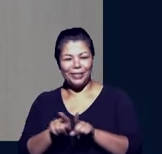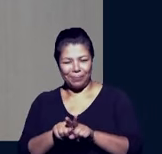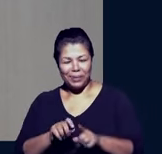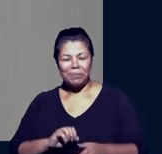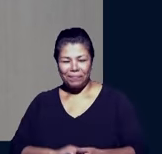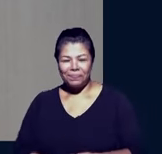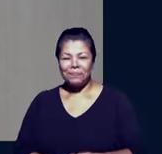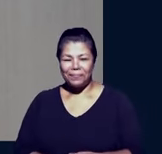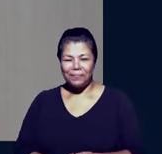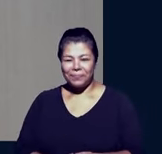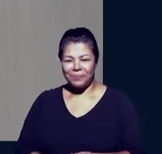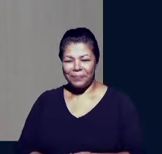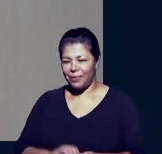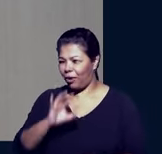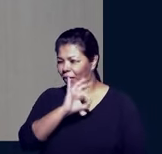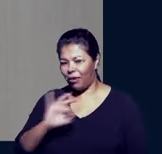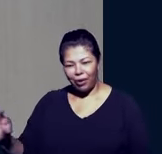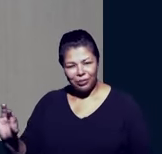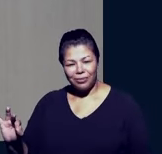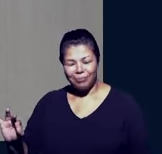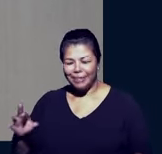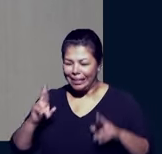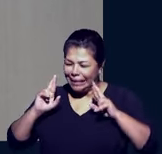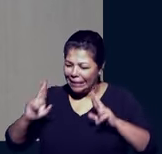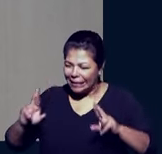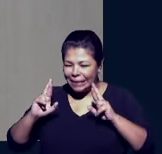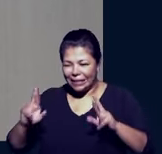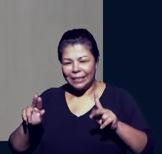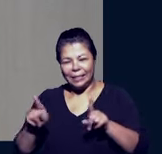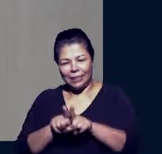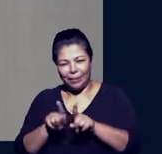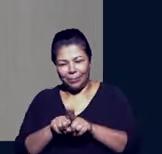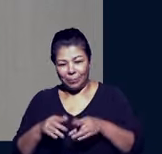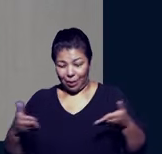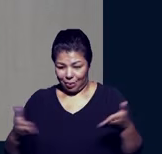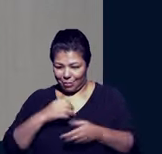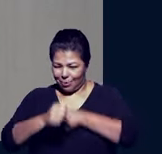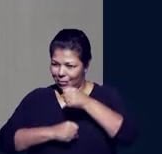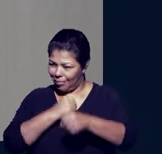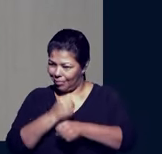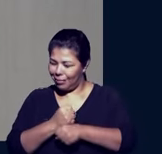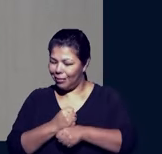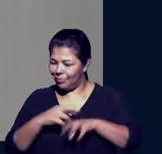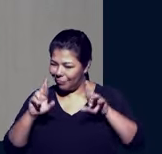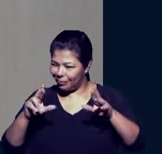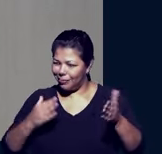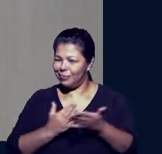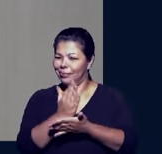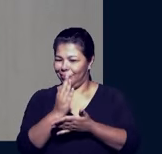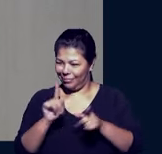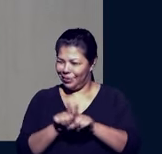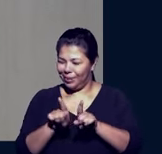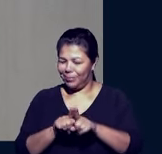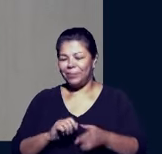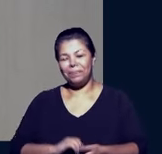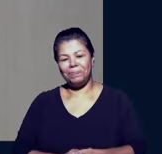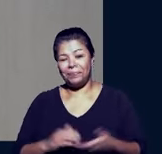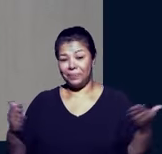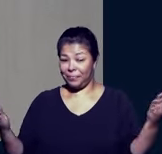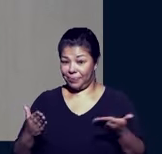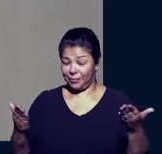relevantes otimistas em relação à aprovação ainda este ano da reforma tributária não é pouca coisa eu queria entrar um pouco no